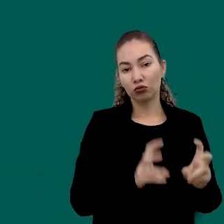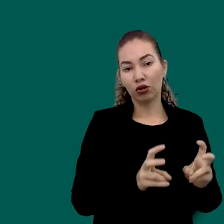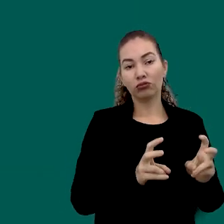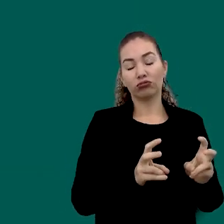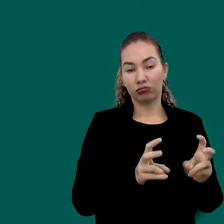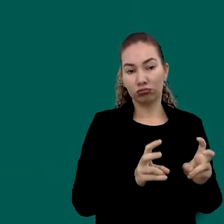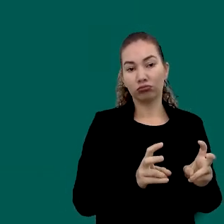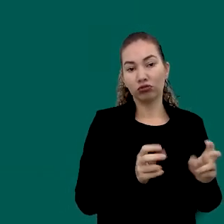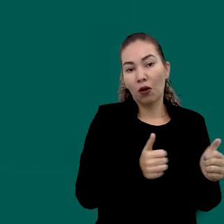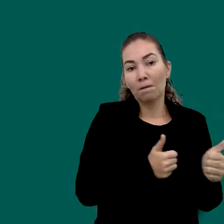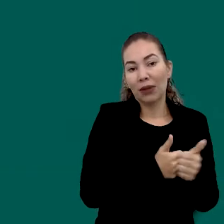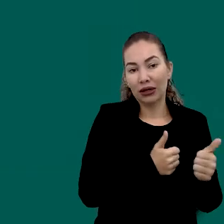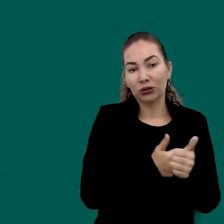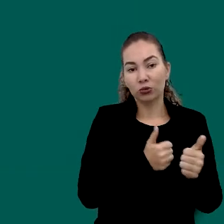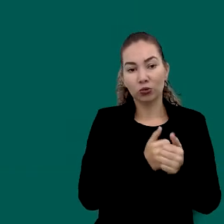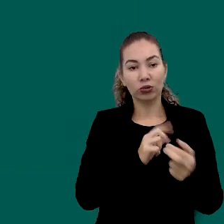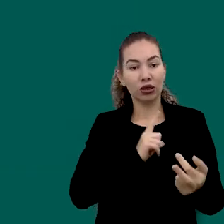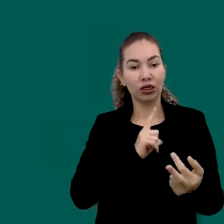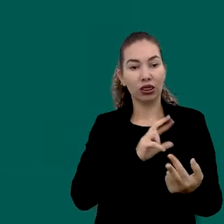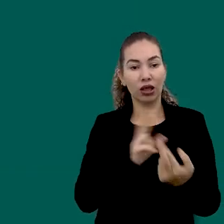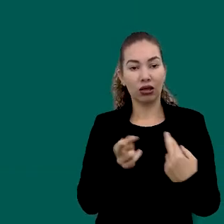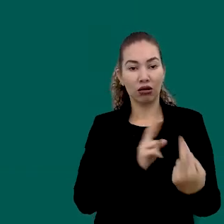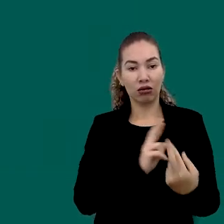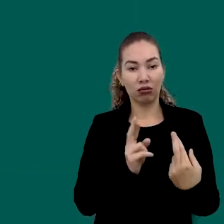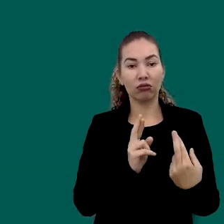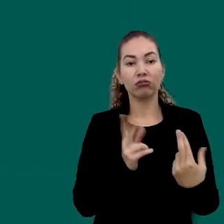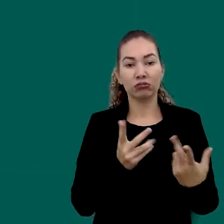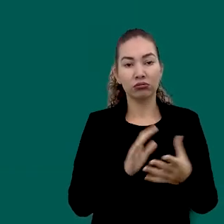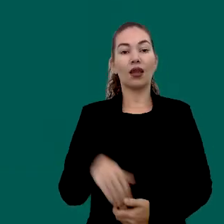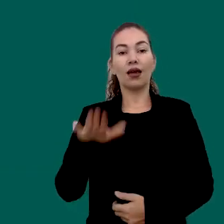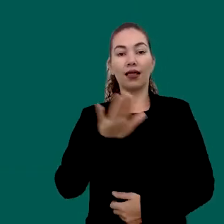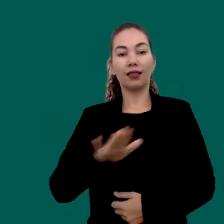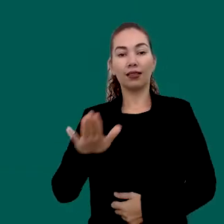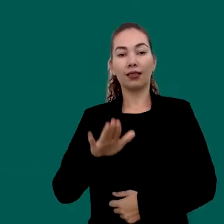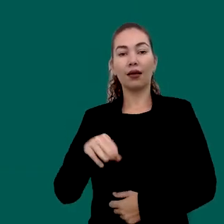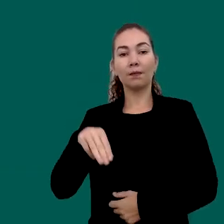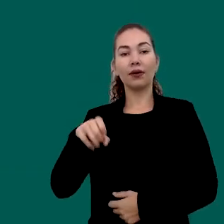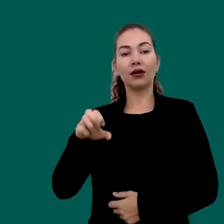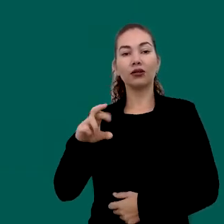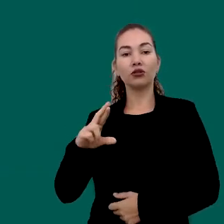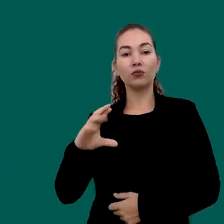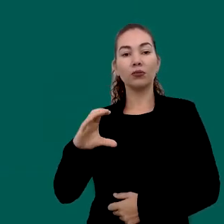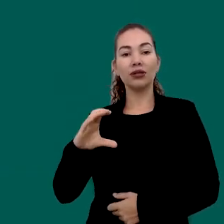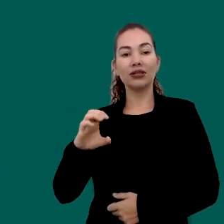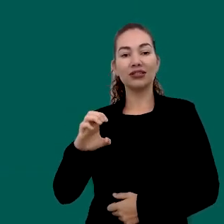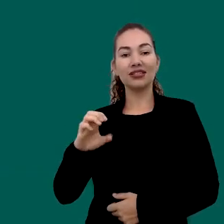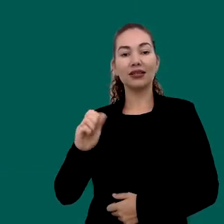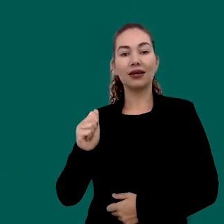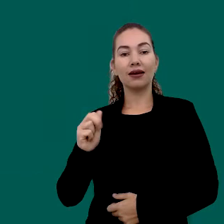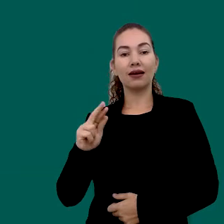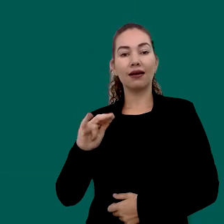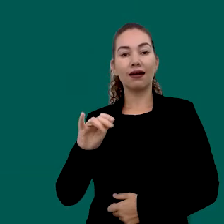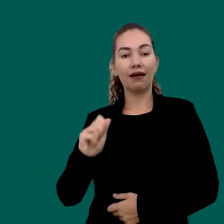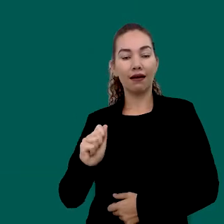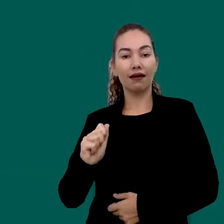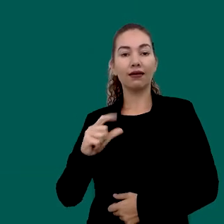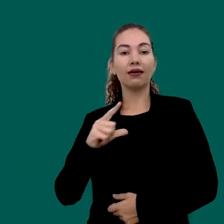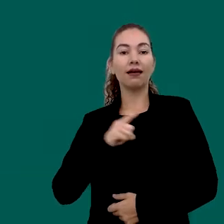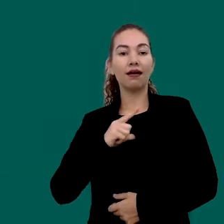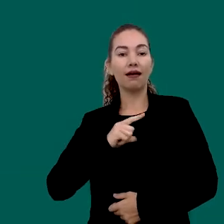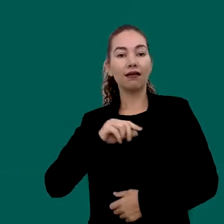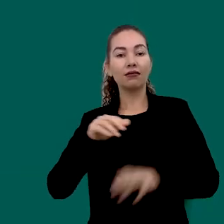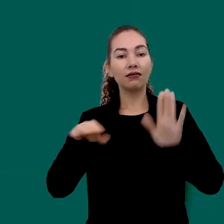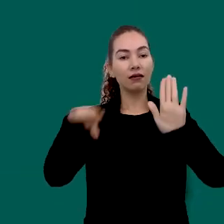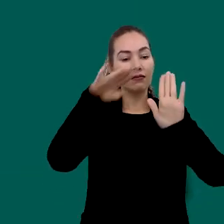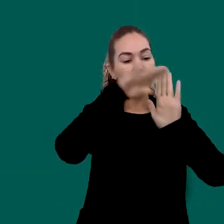corredores. Na parte de mercearia, subclassificar ela entre cereais, matinais, dentro